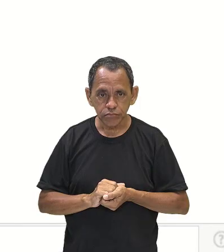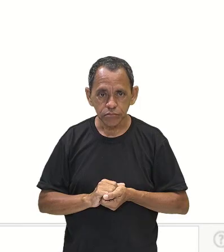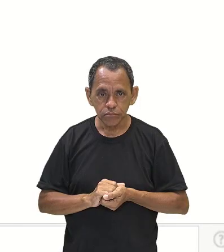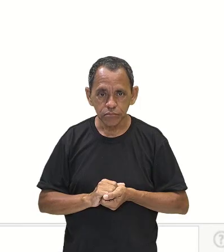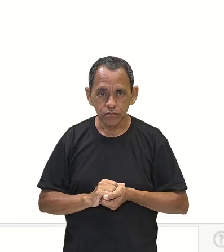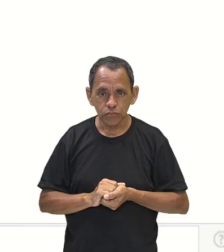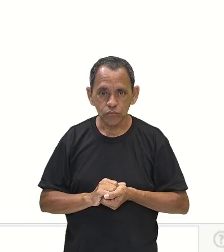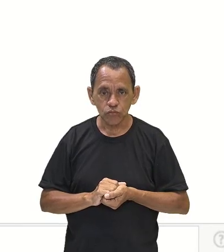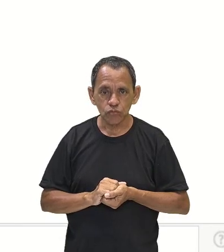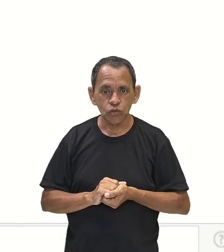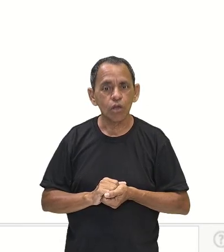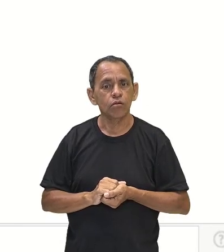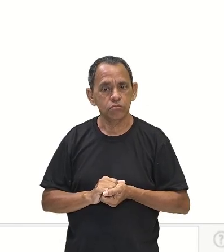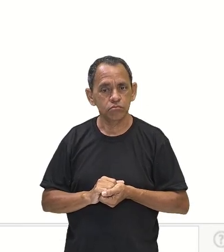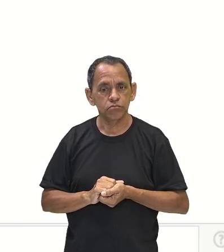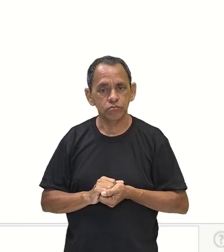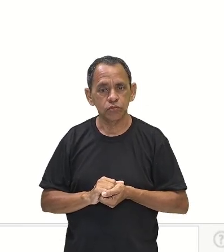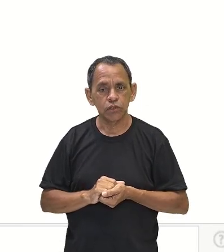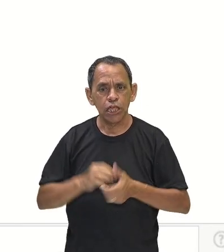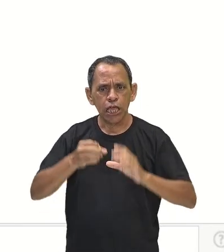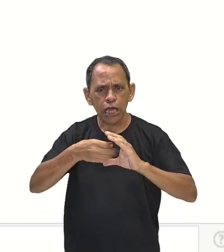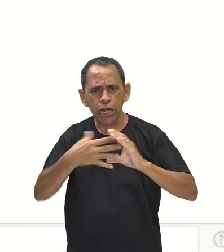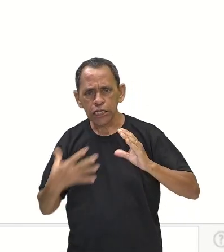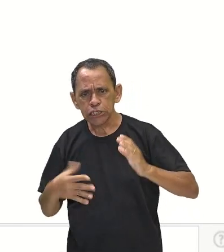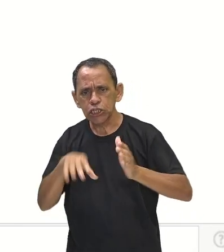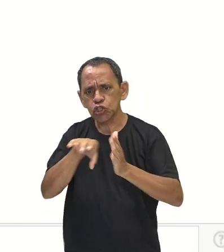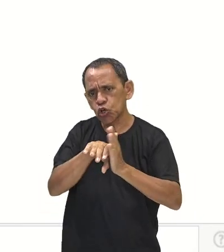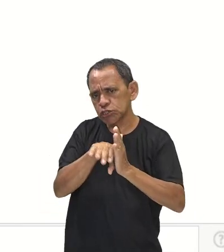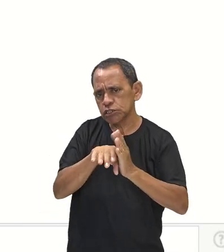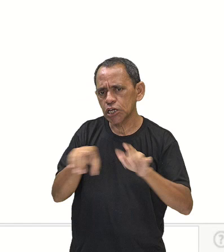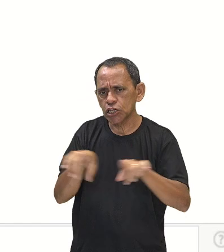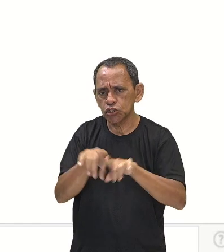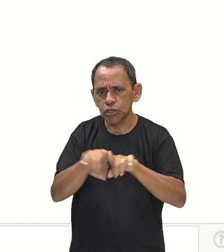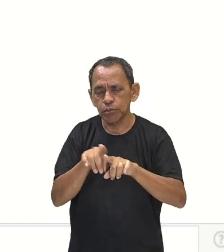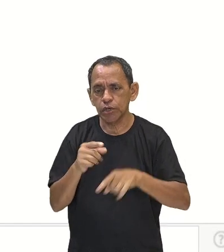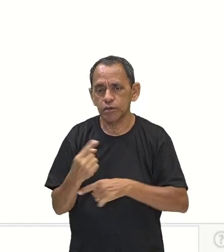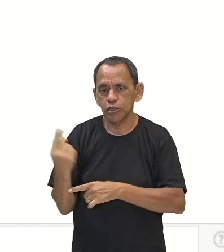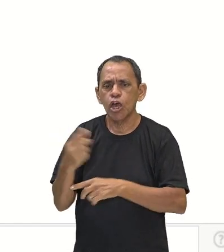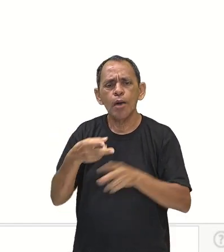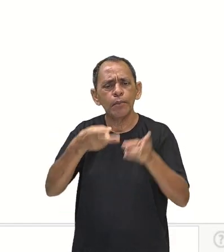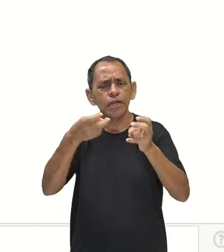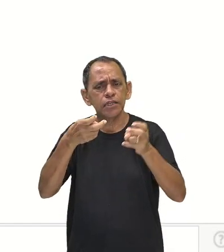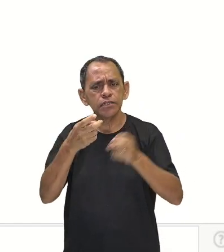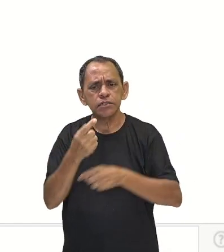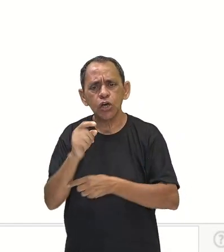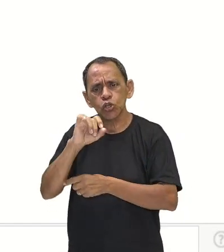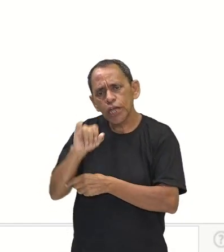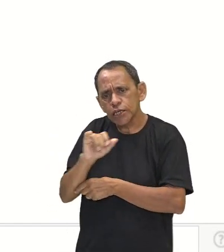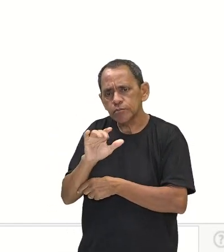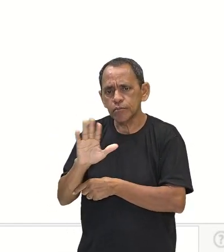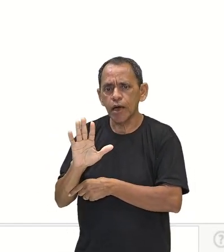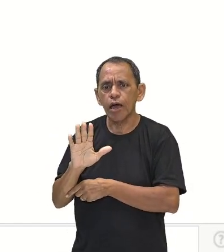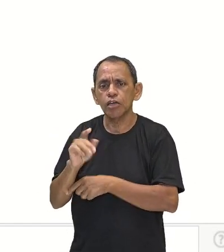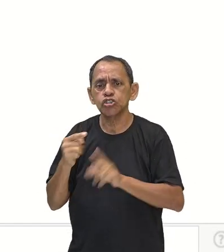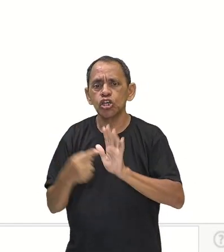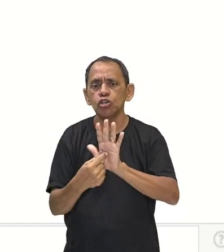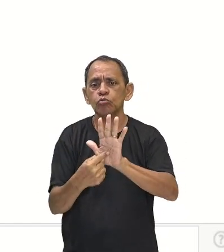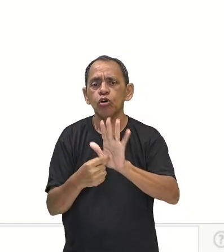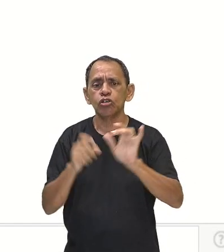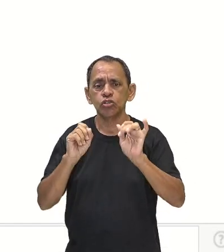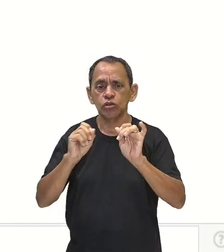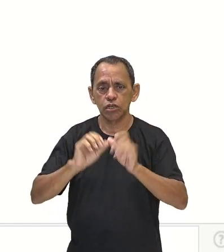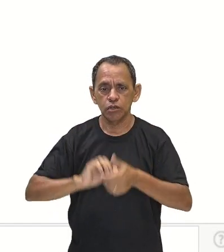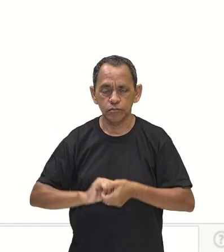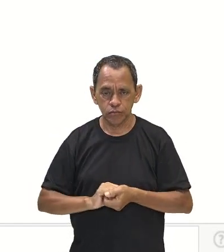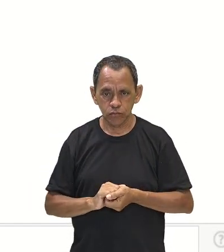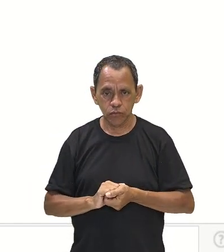nossa definição de poliedro aqui. Vamos utilizar aqui o nosso software do GeoGebra. Então, temos aqui, o cidadão,